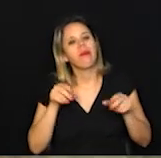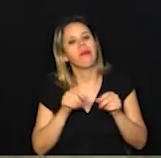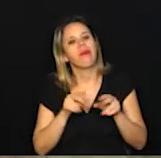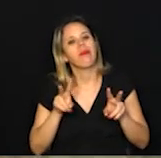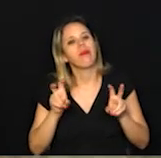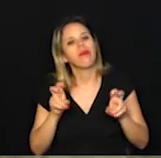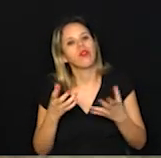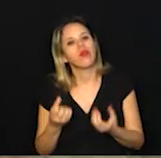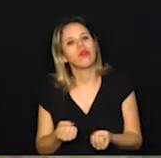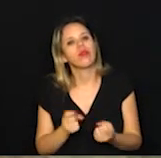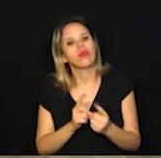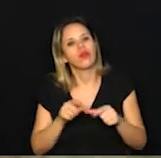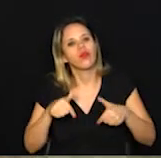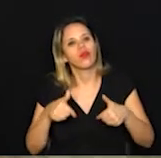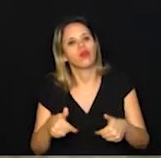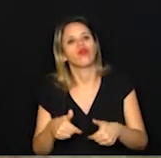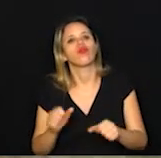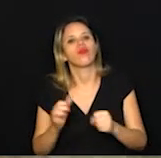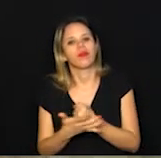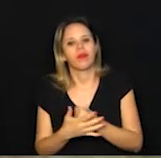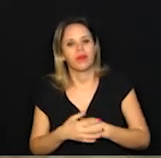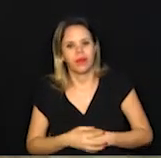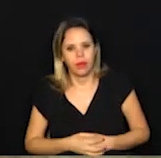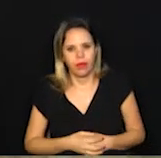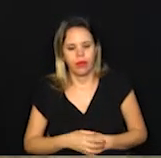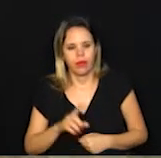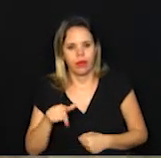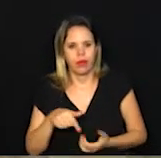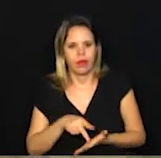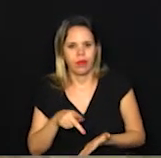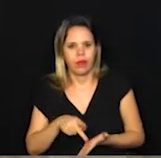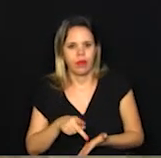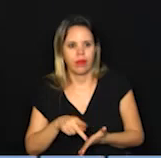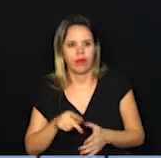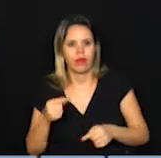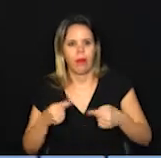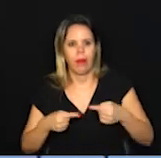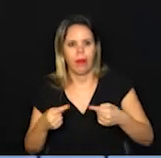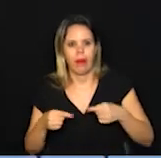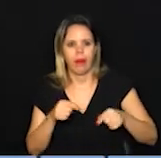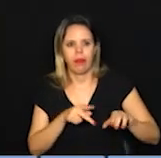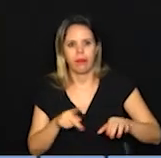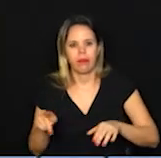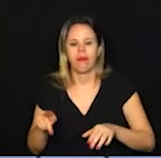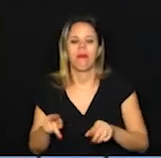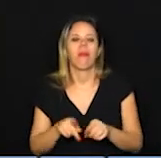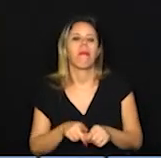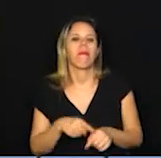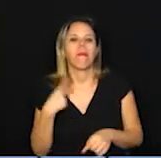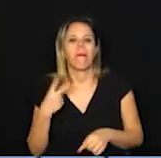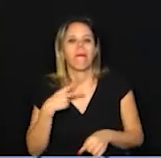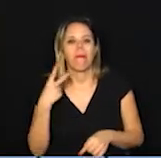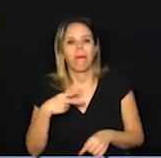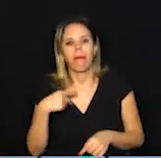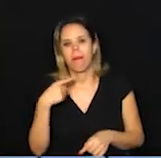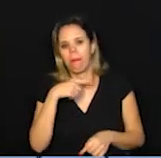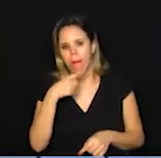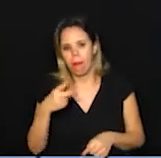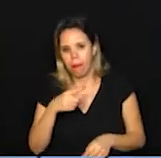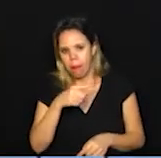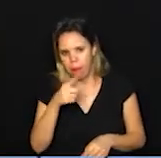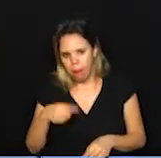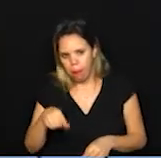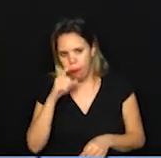ao acolhimento inicial da Covid-19. Isso mesmo, o debate foi presidido pelo vereador Zé Carlos, que é